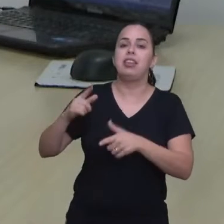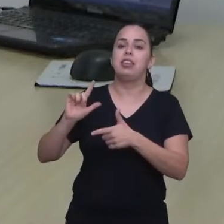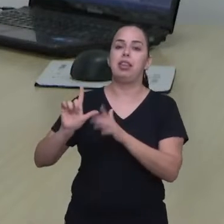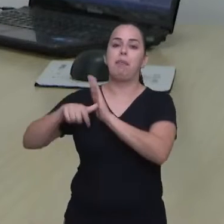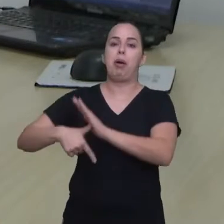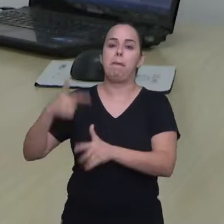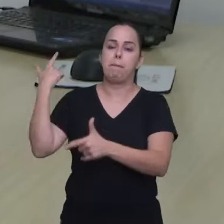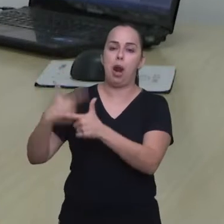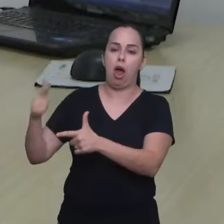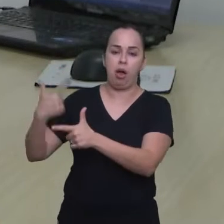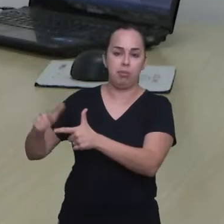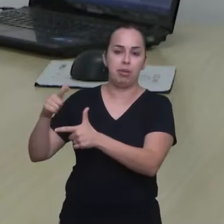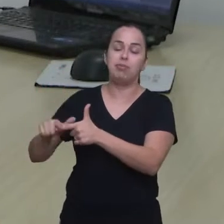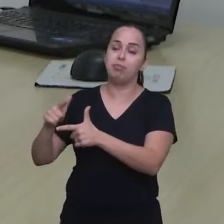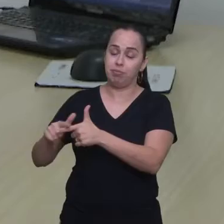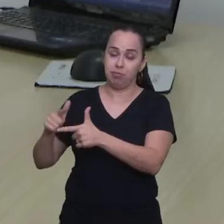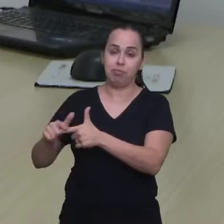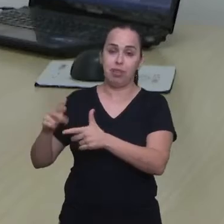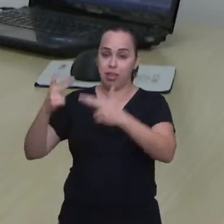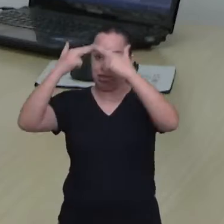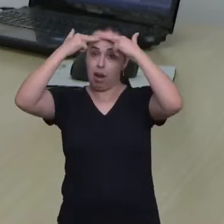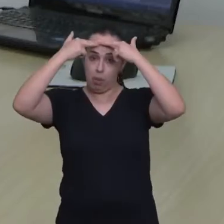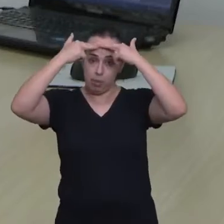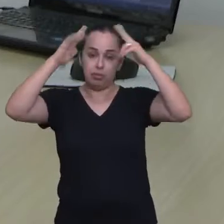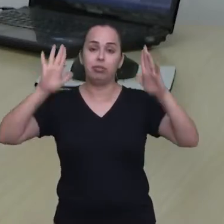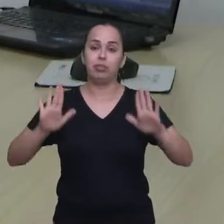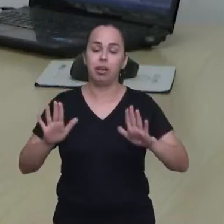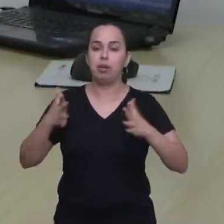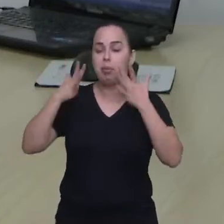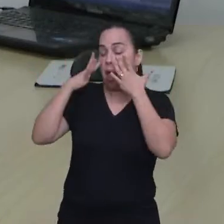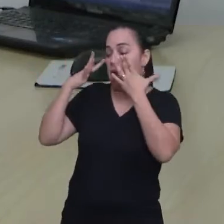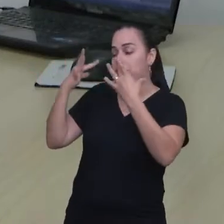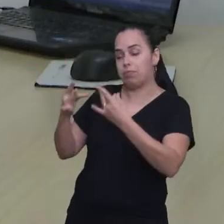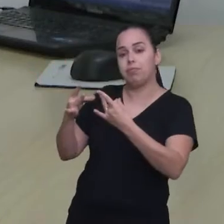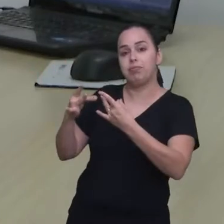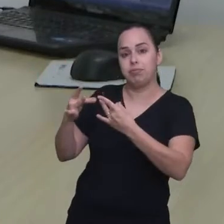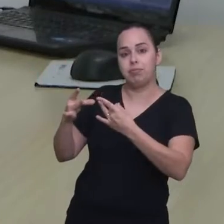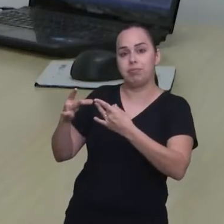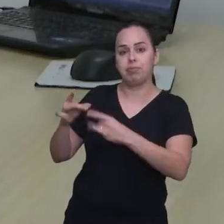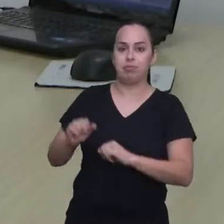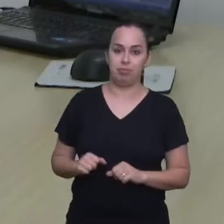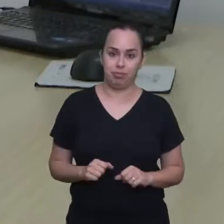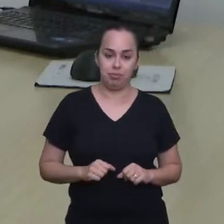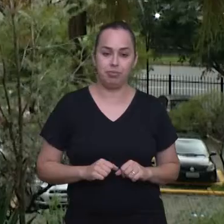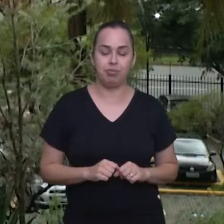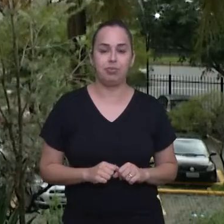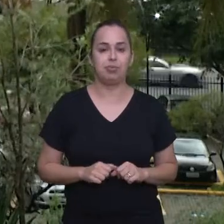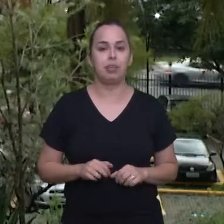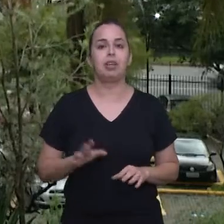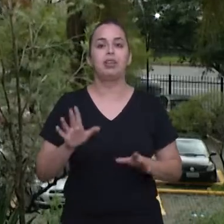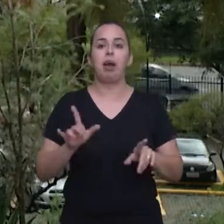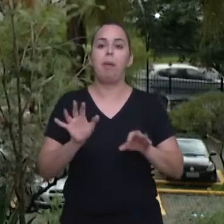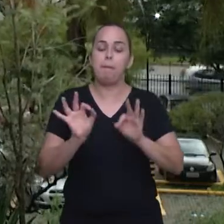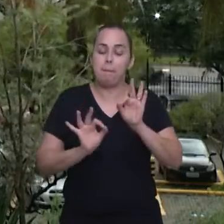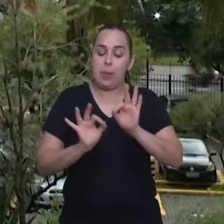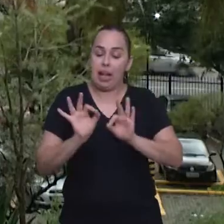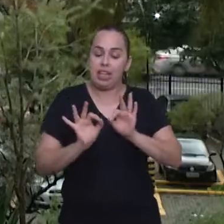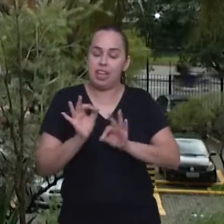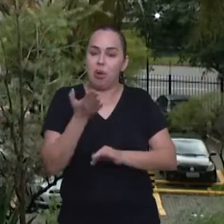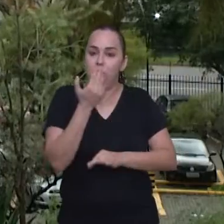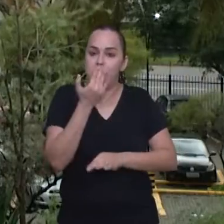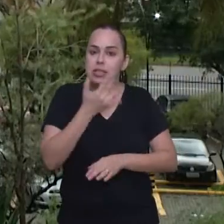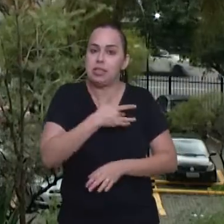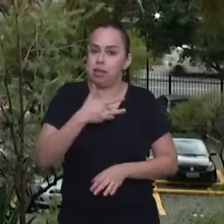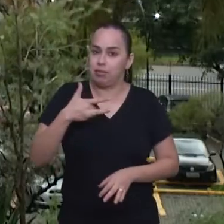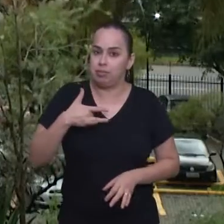muitos problemas, né, que nós devemos aí estar atentos com as crianças de excesso de peso. E um planejamento de vida